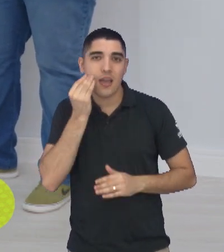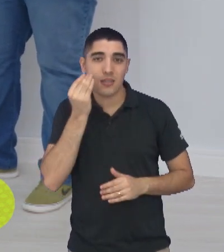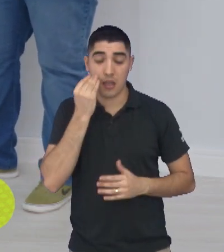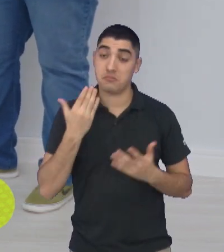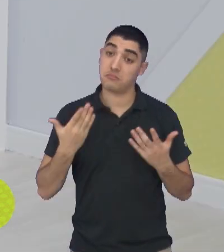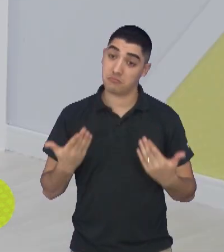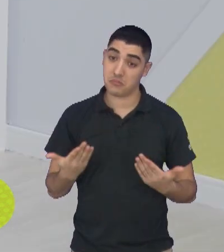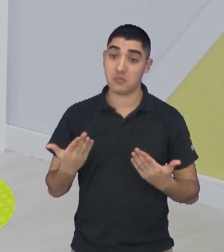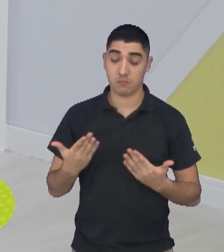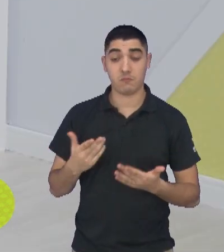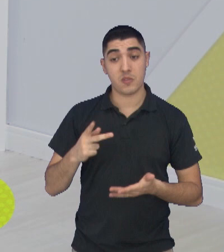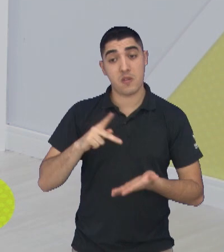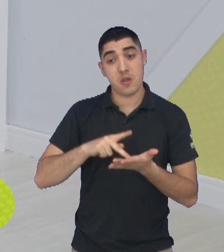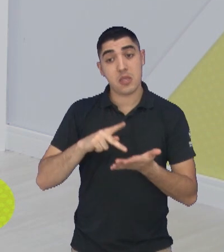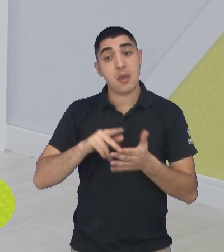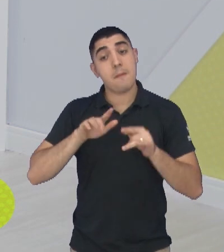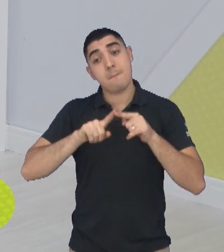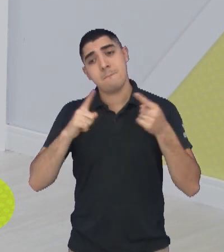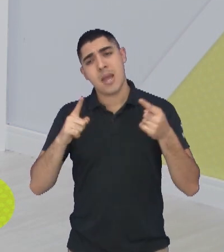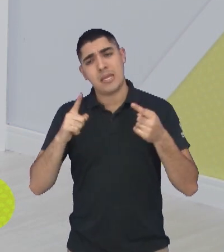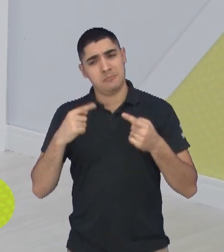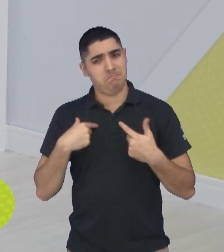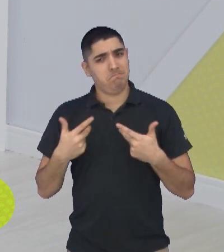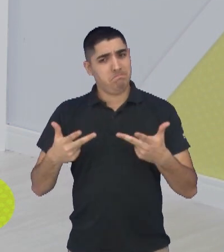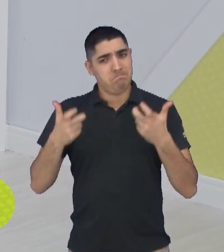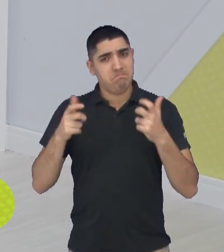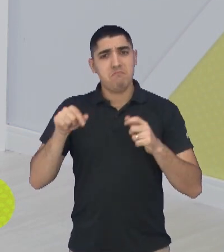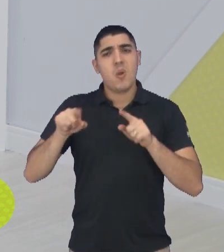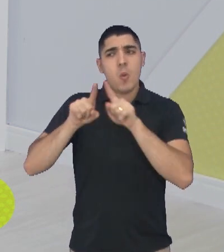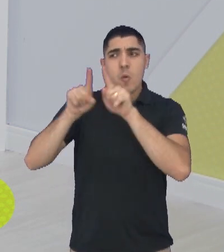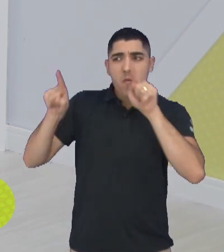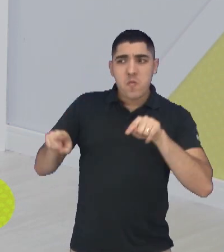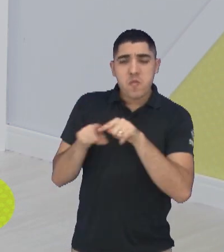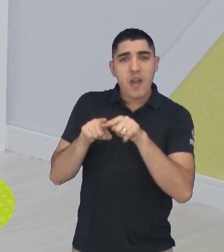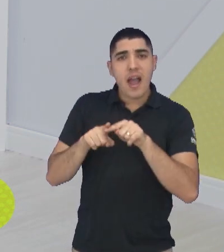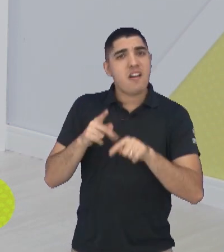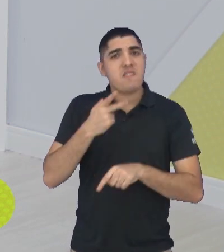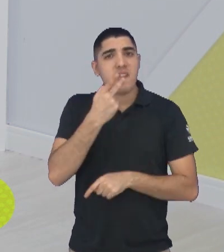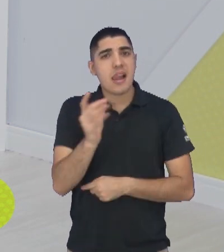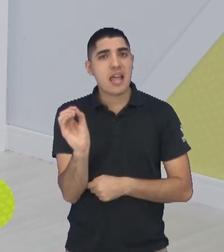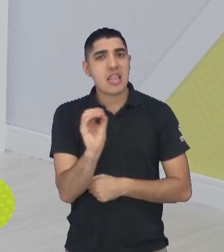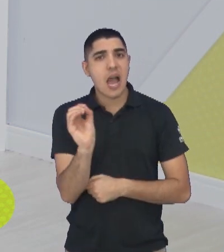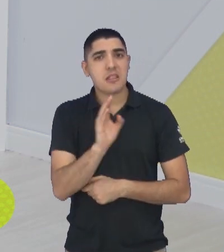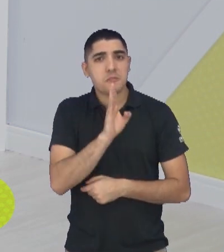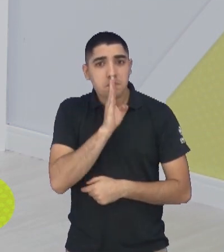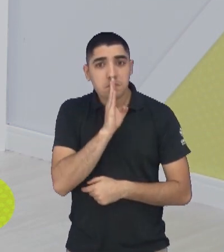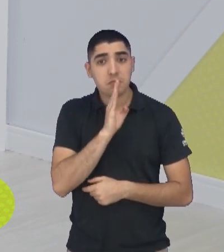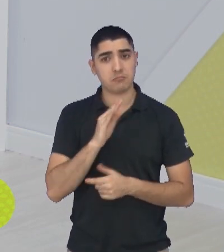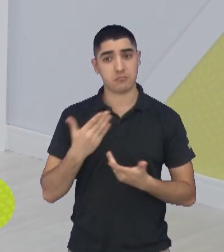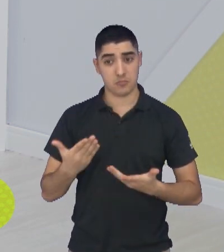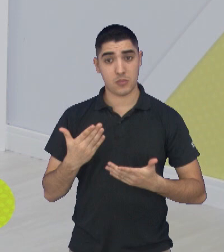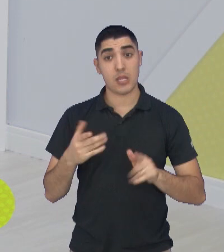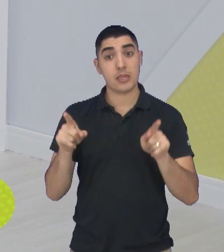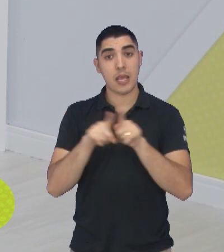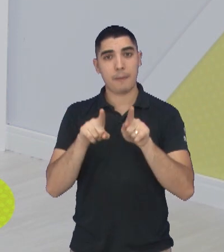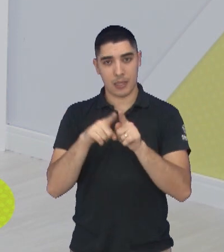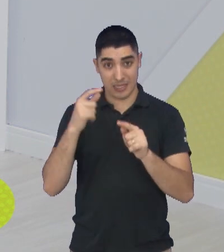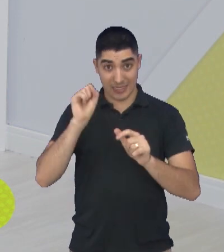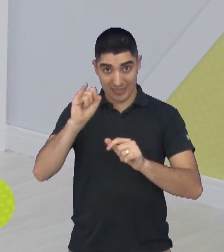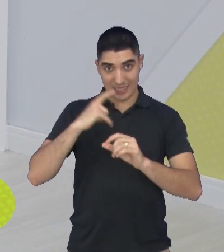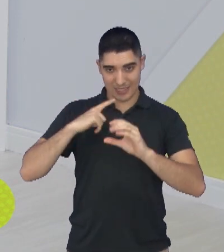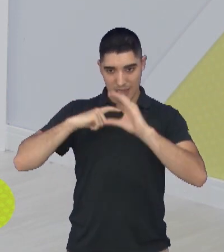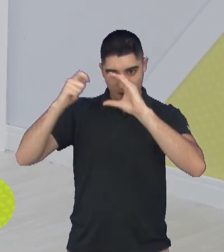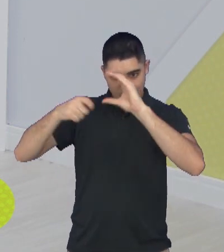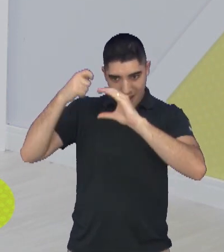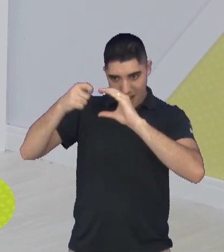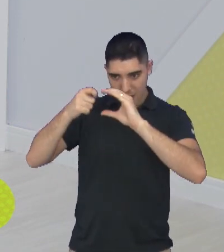essa situação. Mas o que chama a atenção é o VAR não ter chamado. E ao que parece, o VAR não... Porque uma câmera frontal